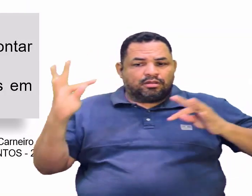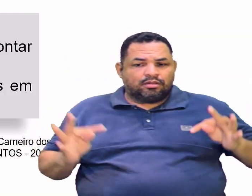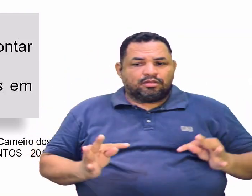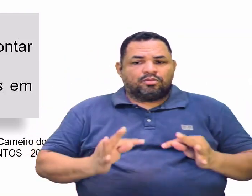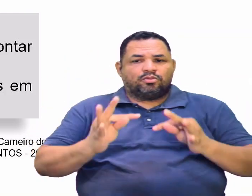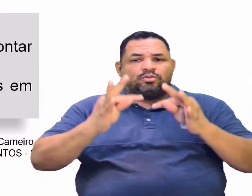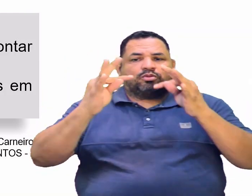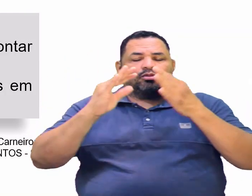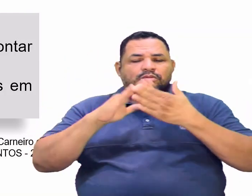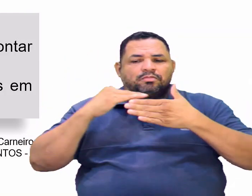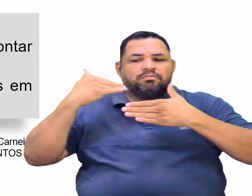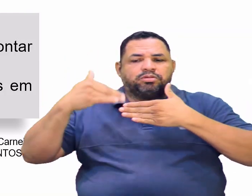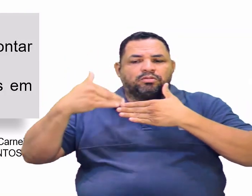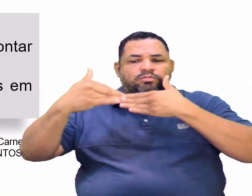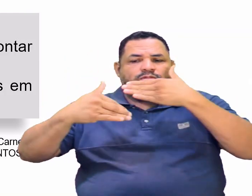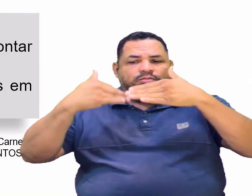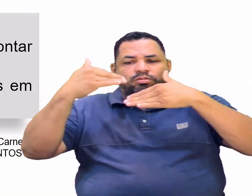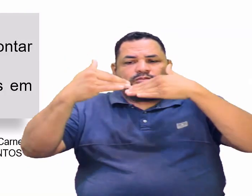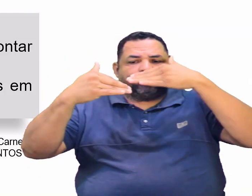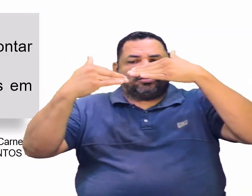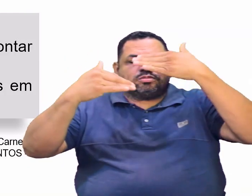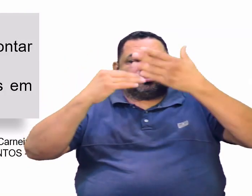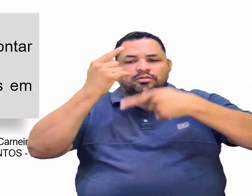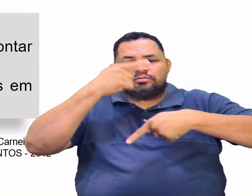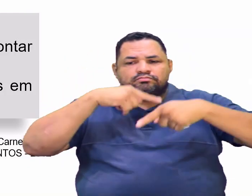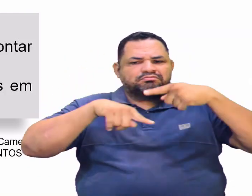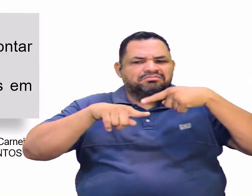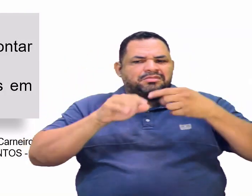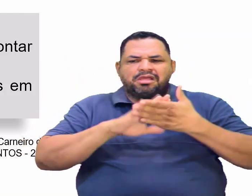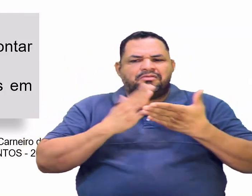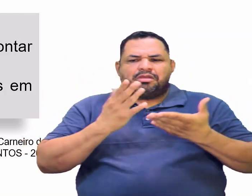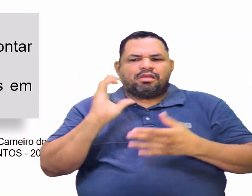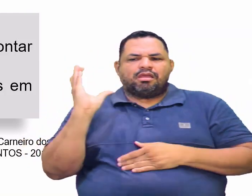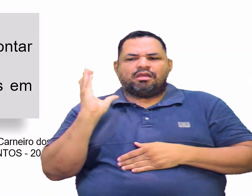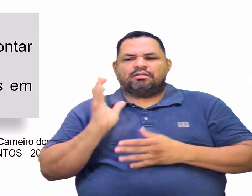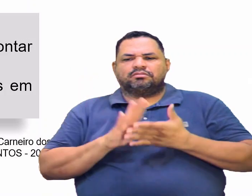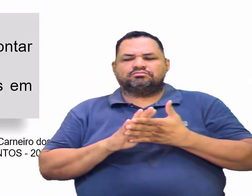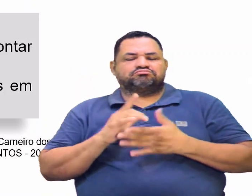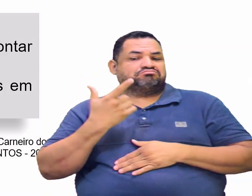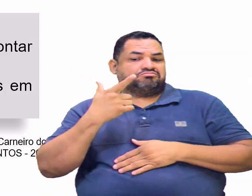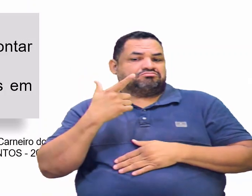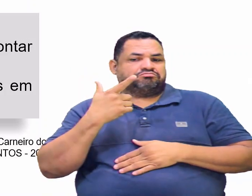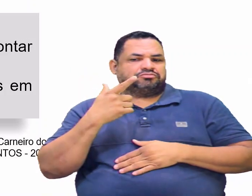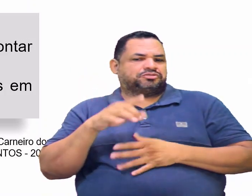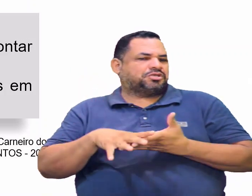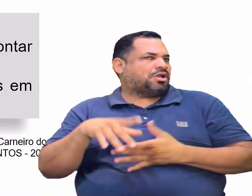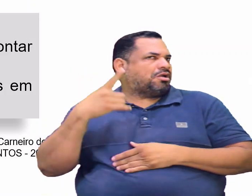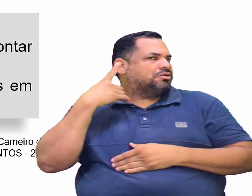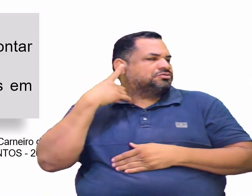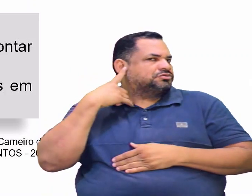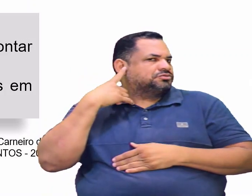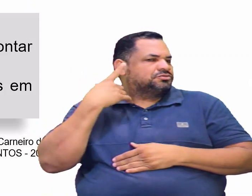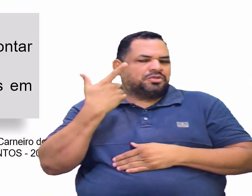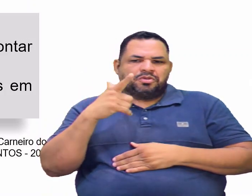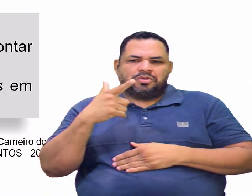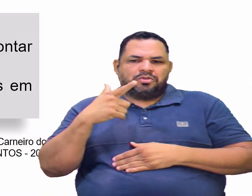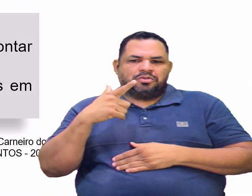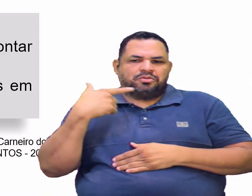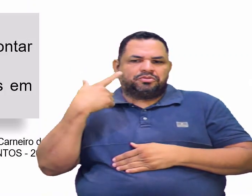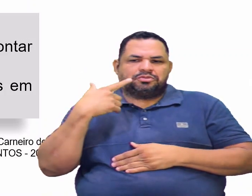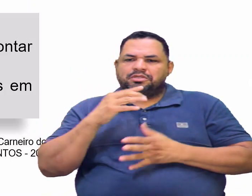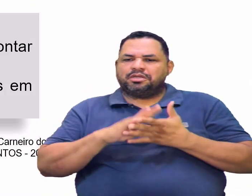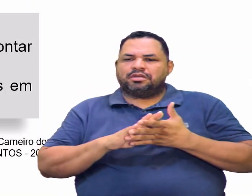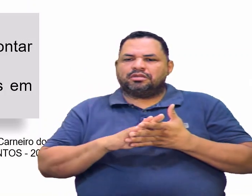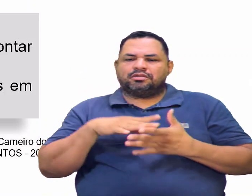tecnologicamente aos poucos, né? Ele não nasceu, por exemplo, com som. E não nasceu